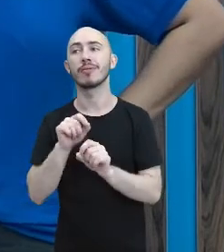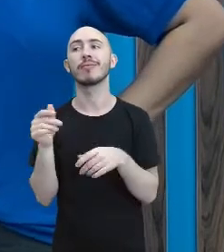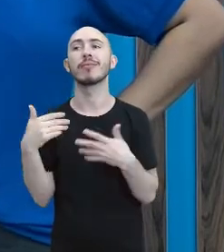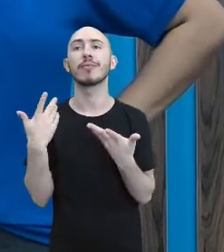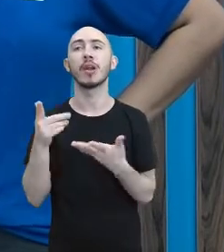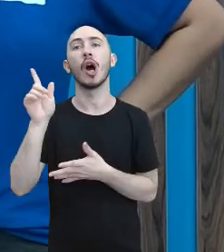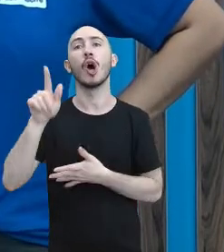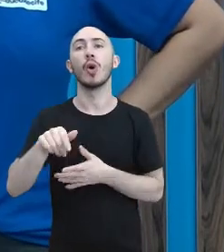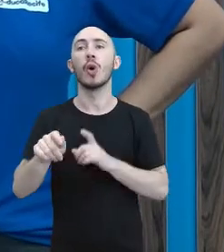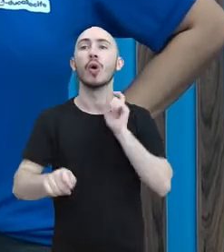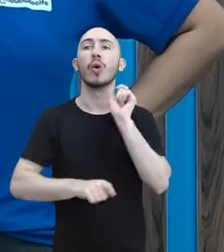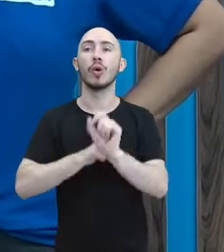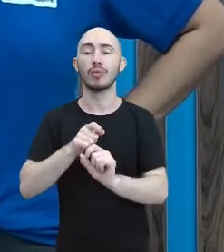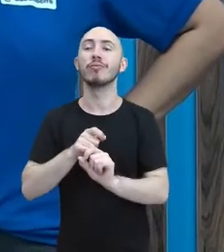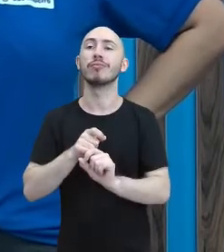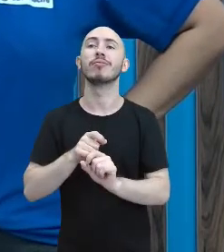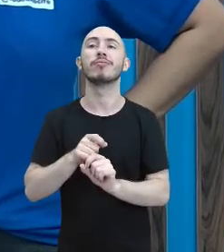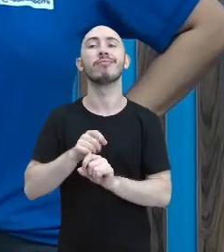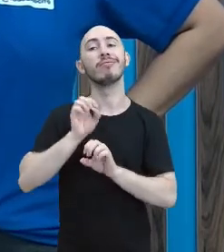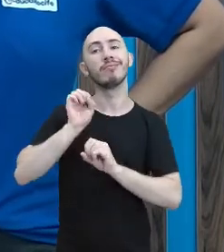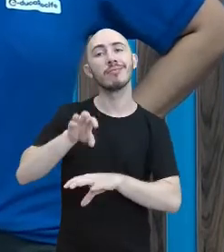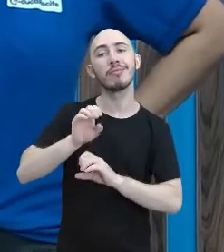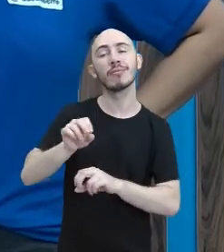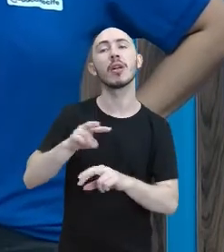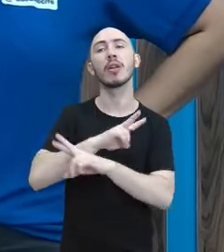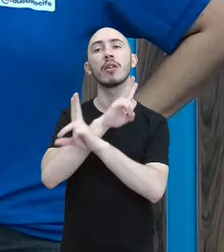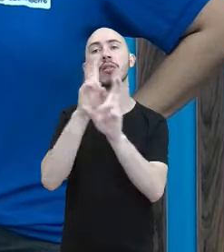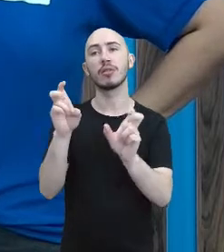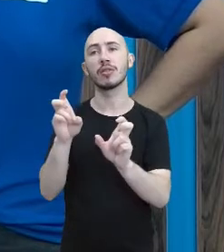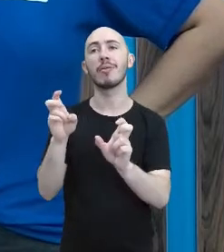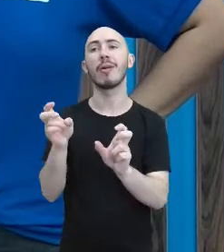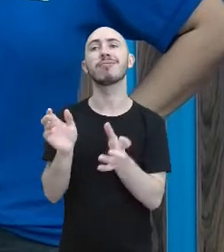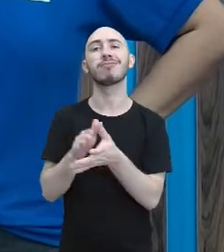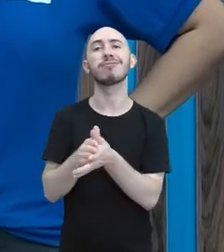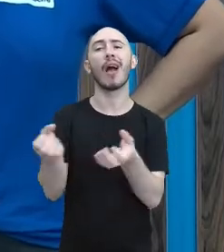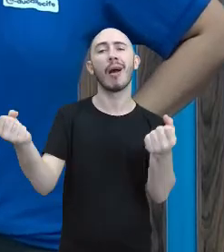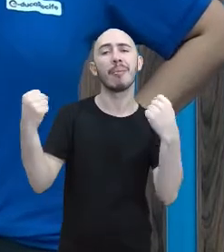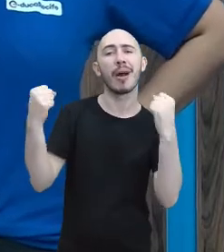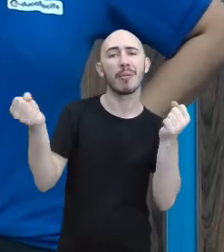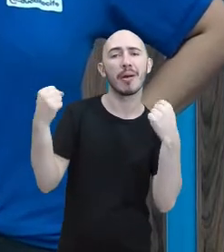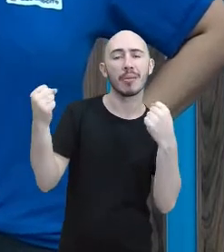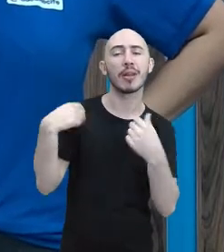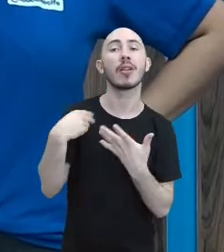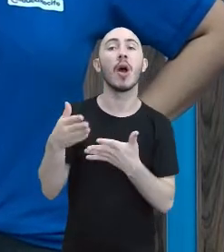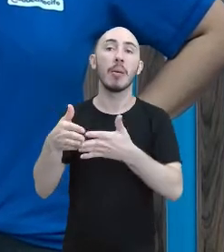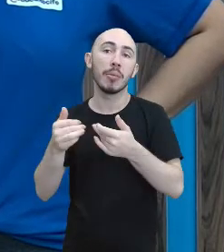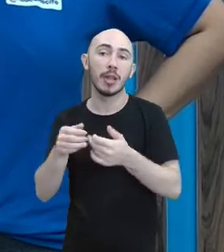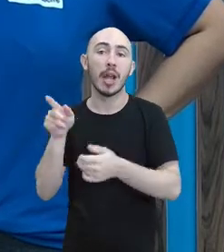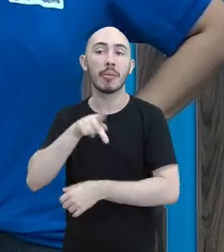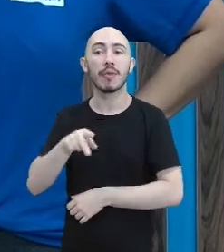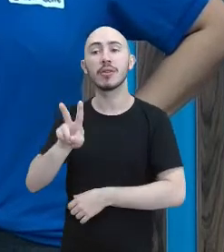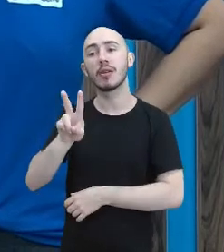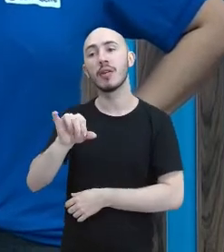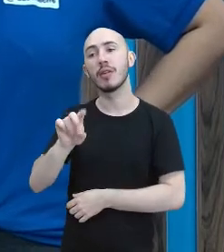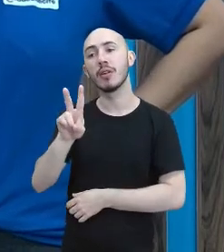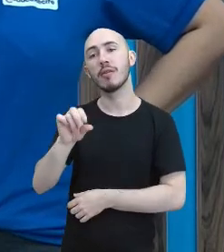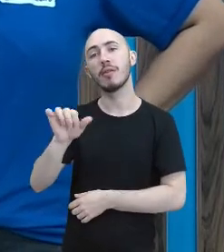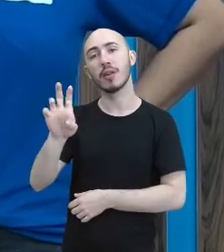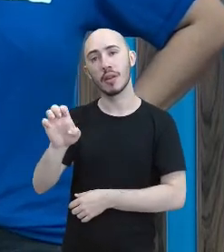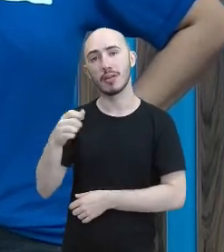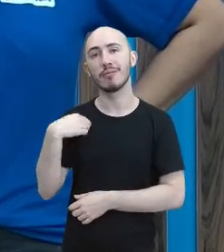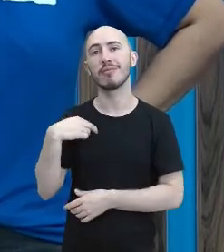um tutorial sobre exercícios físicos e pedi para a professora Viviane gravar um áudio para a gente,